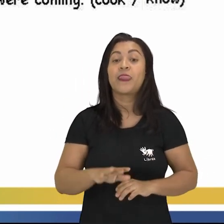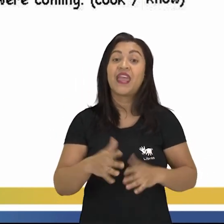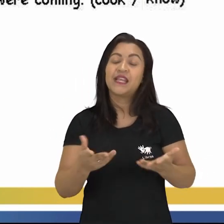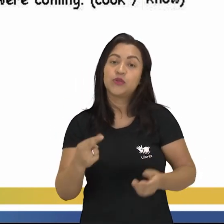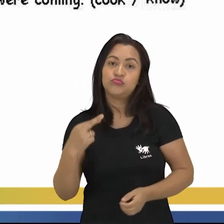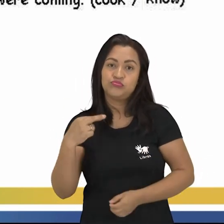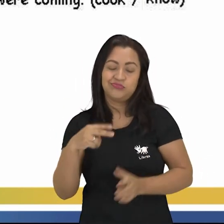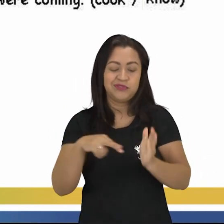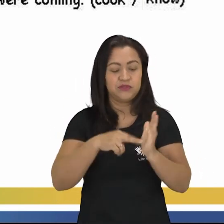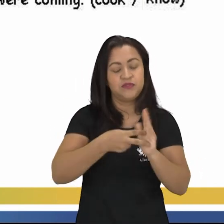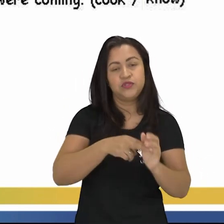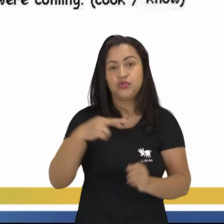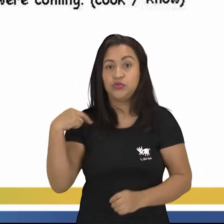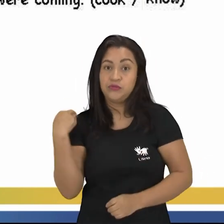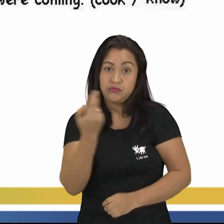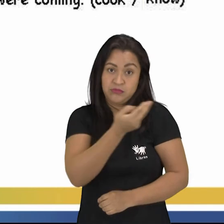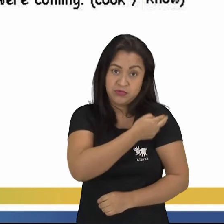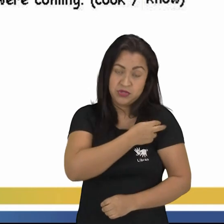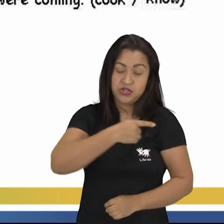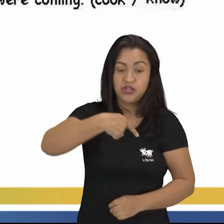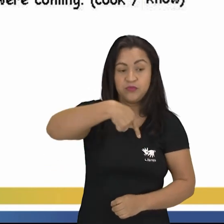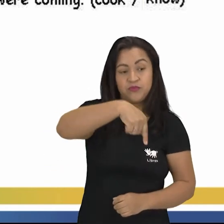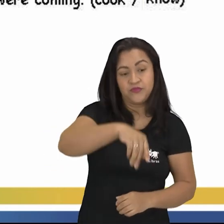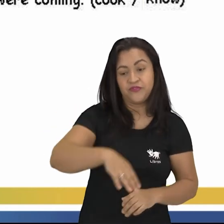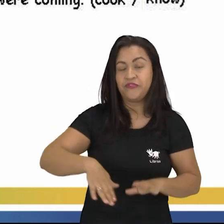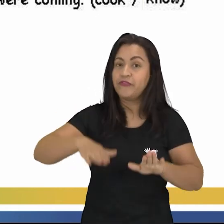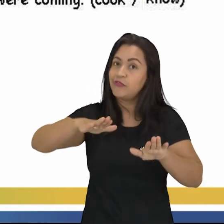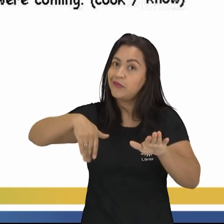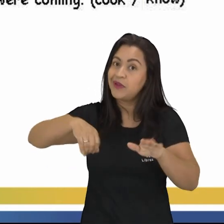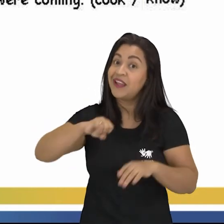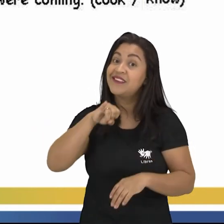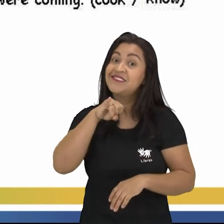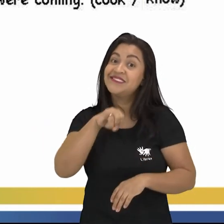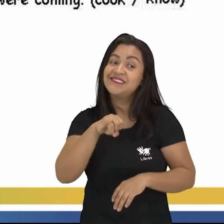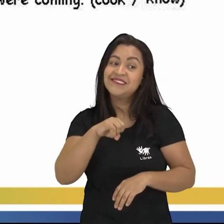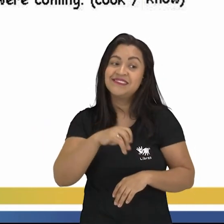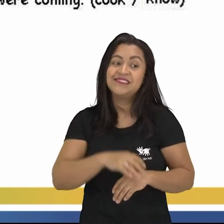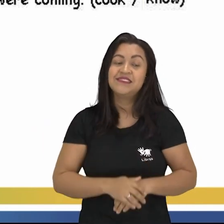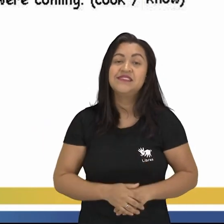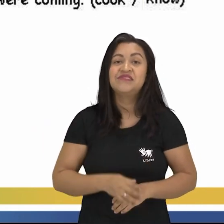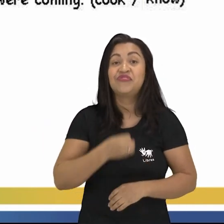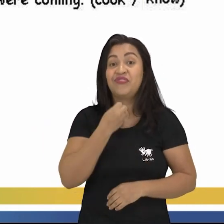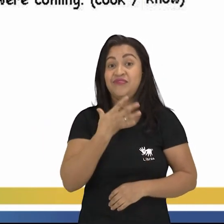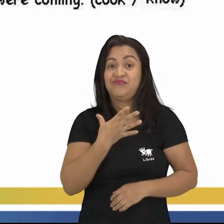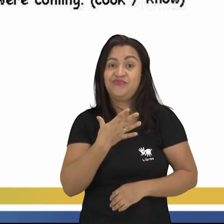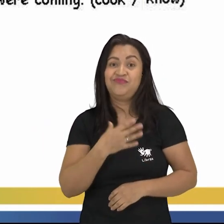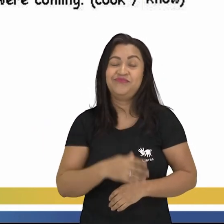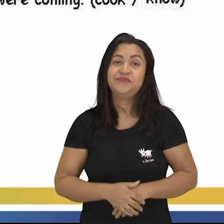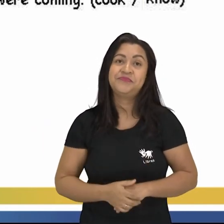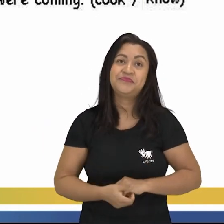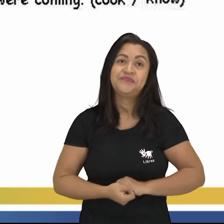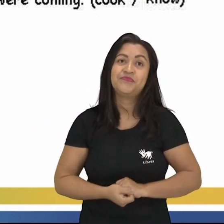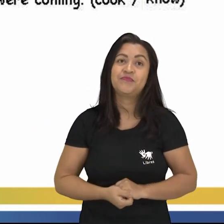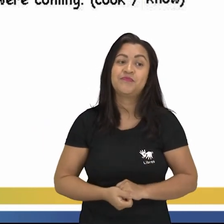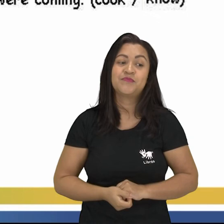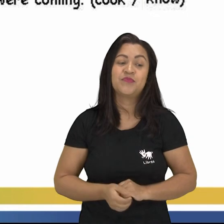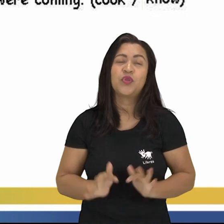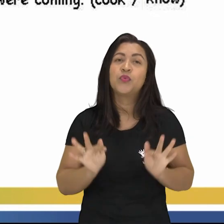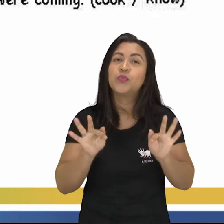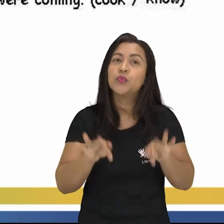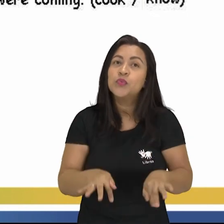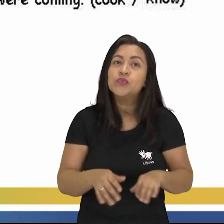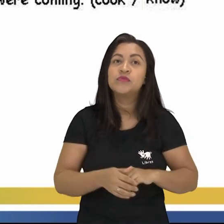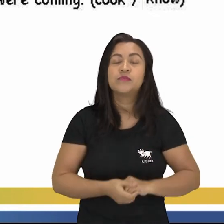nós teríamos ido à praia se o tempo tivesse bom. Último exercício.